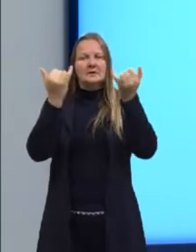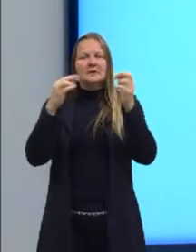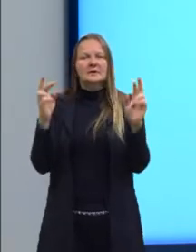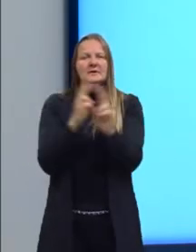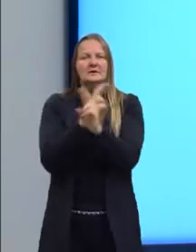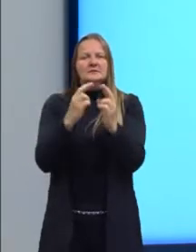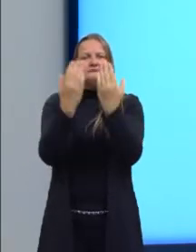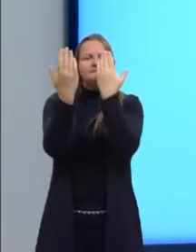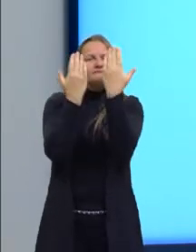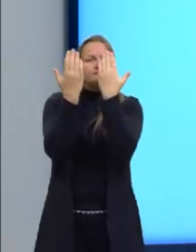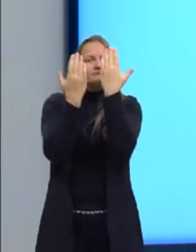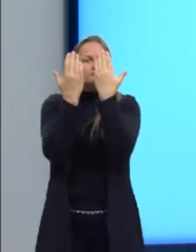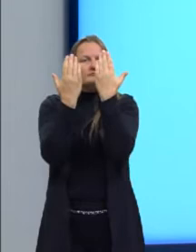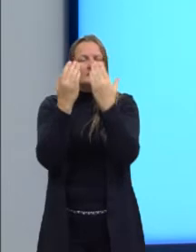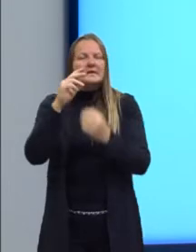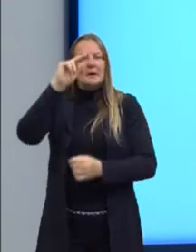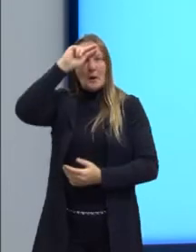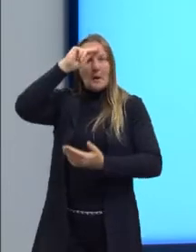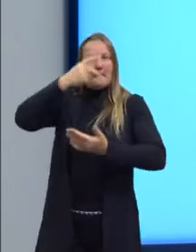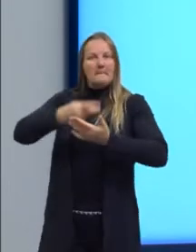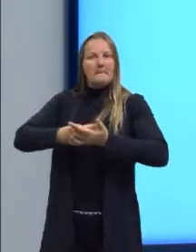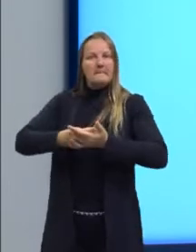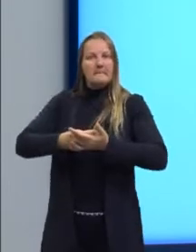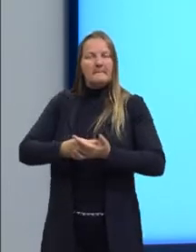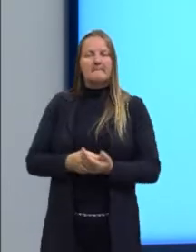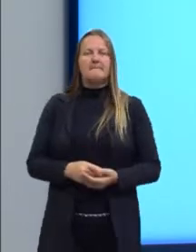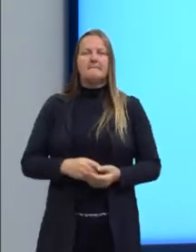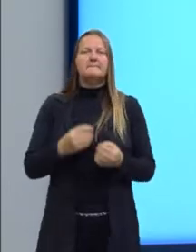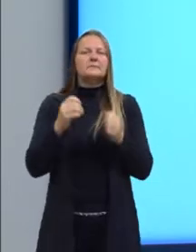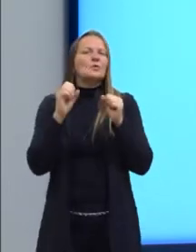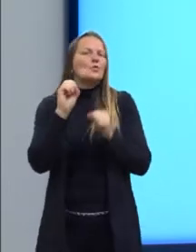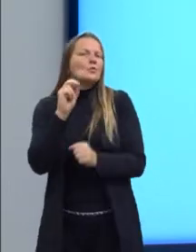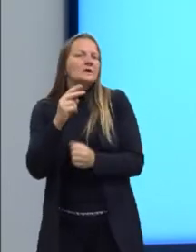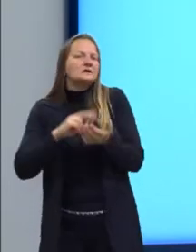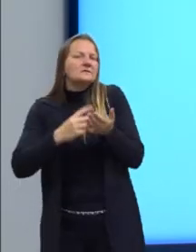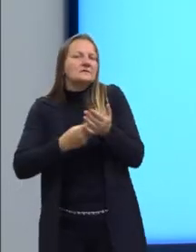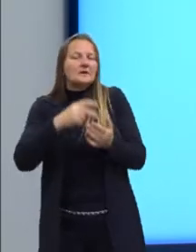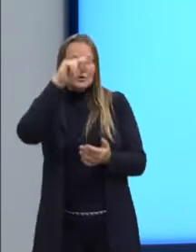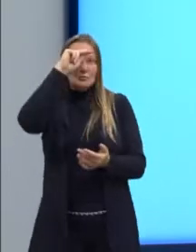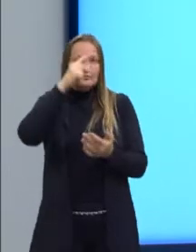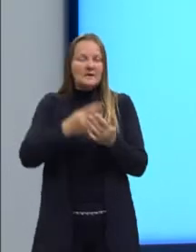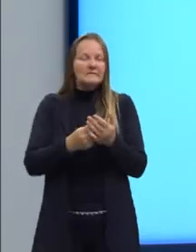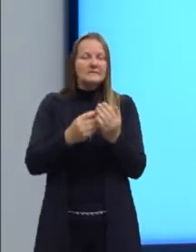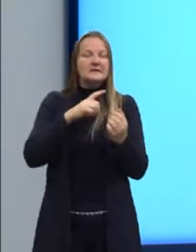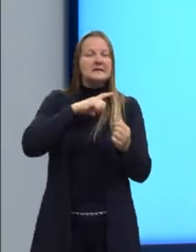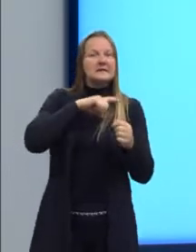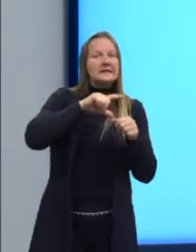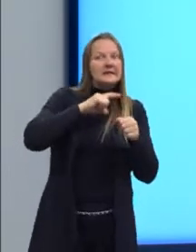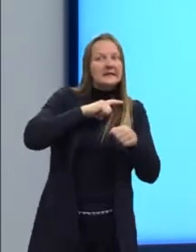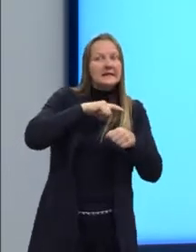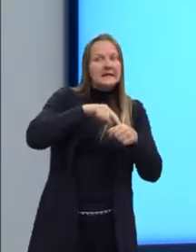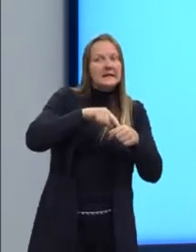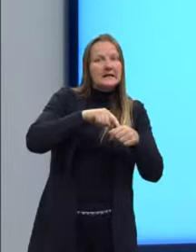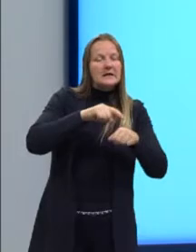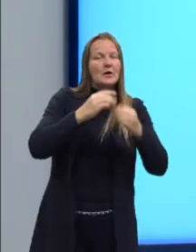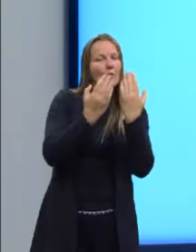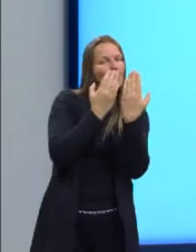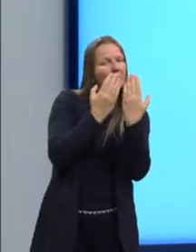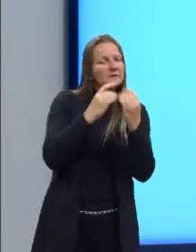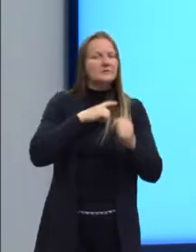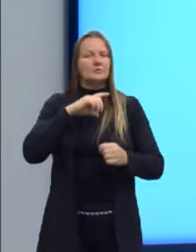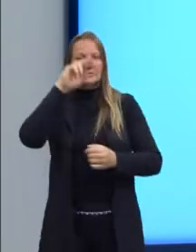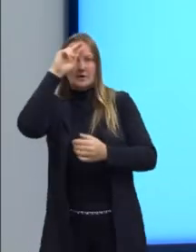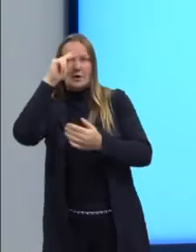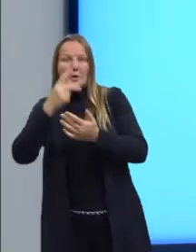chamar de comparação hipotética ou seja ao mesmo tempo a gente tem a comparação